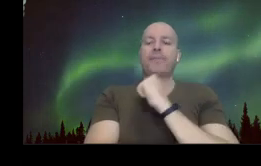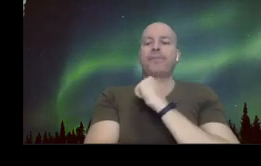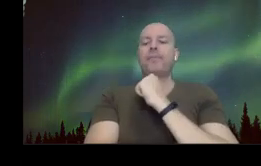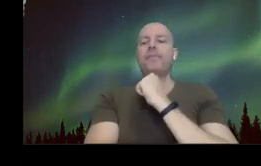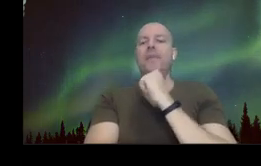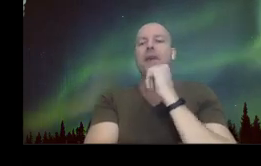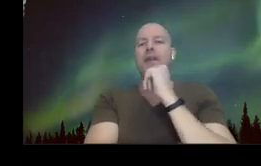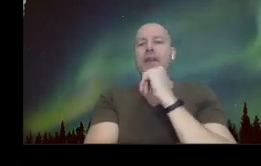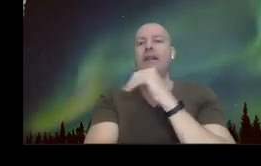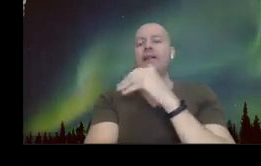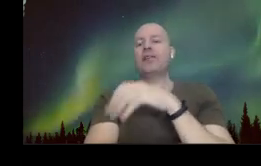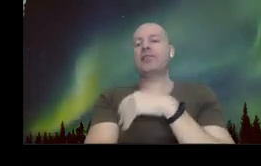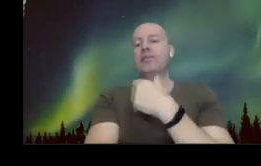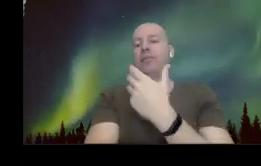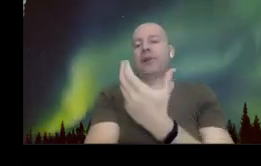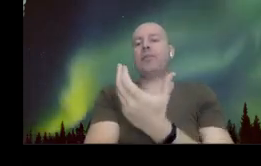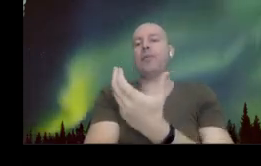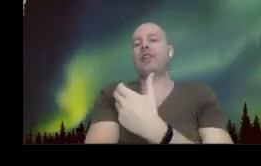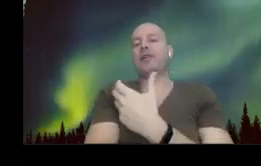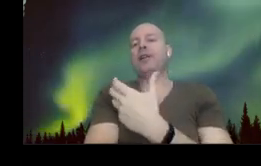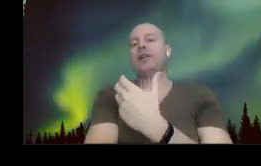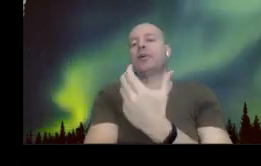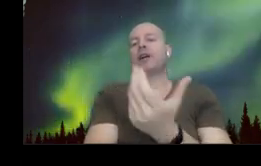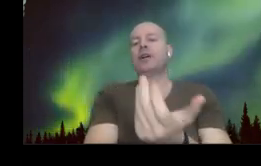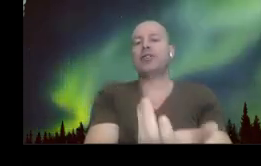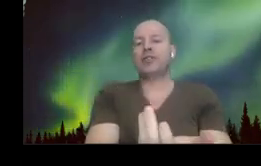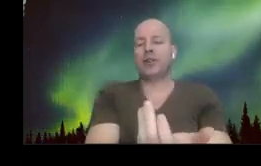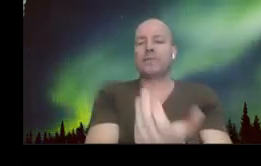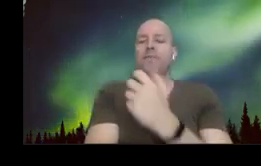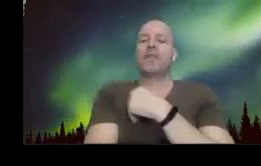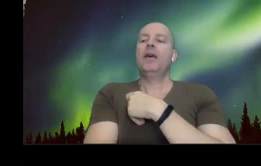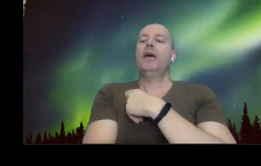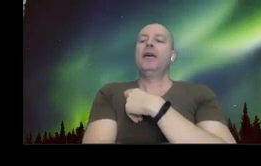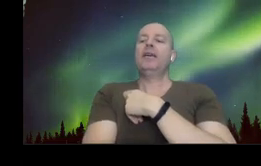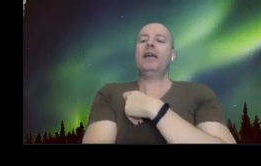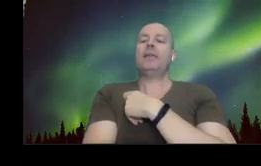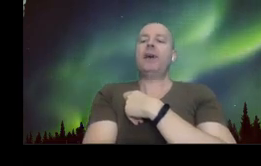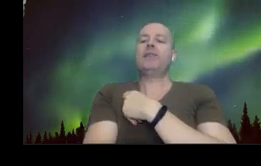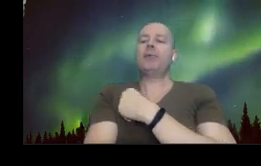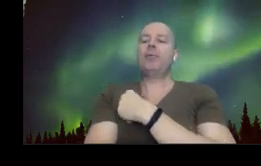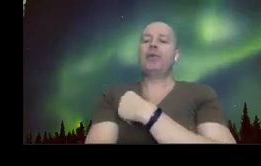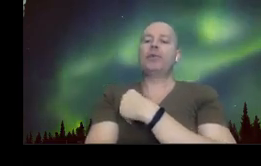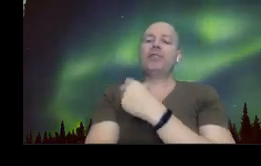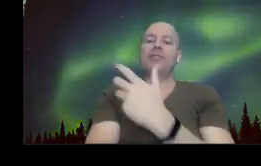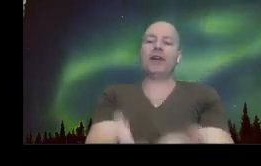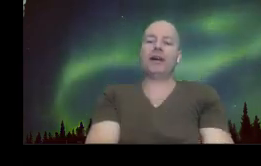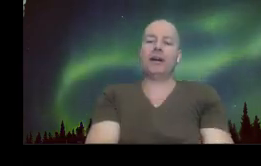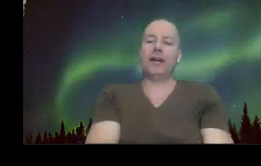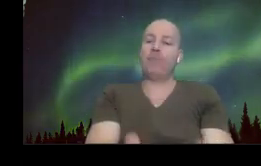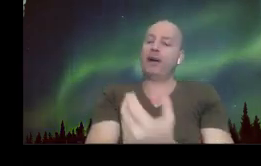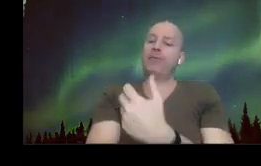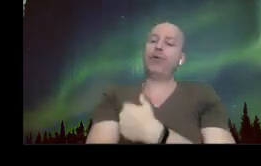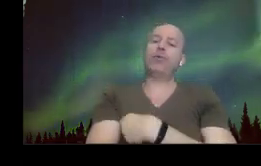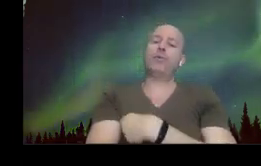área, e ela, às vezes, principalmente se ela não é tão grande assim, e ela passa por um período de